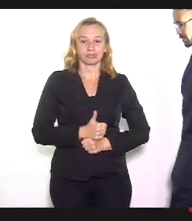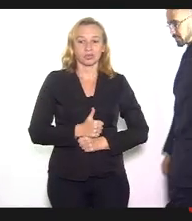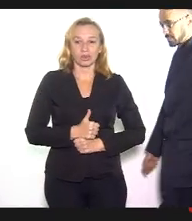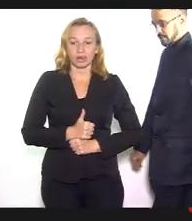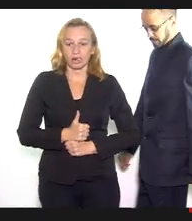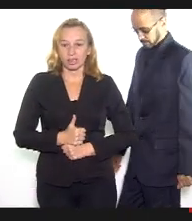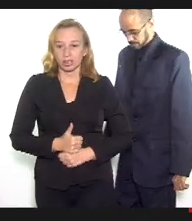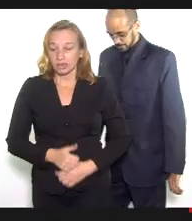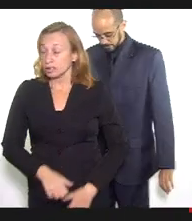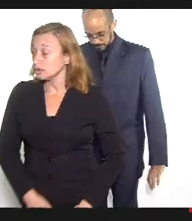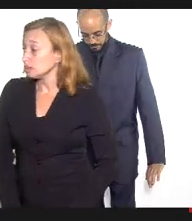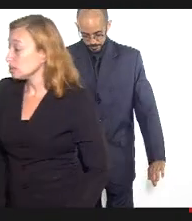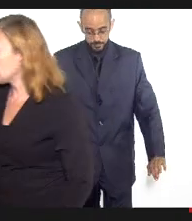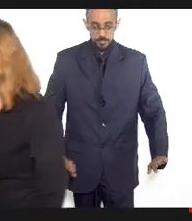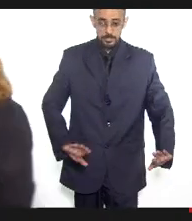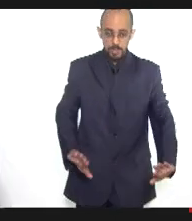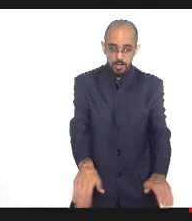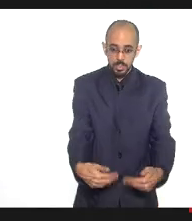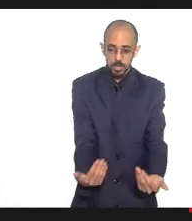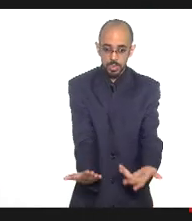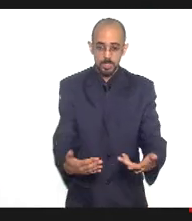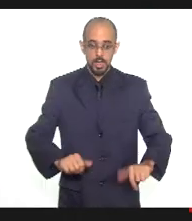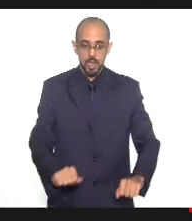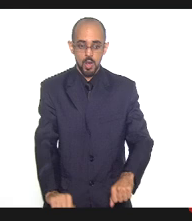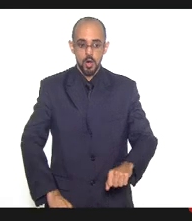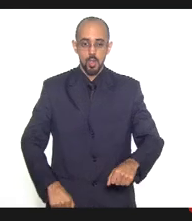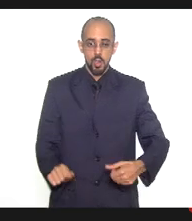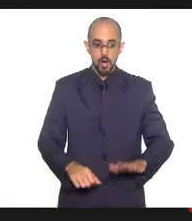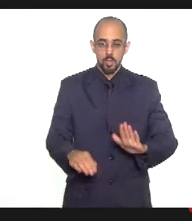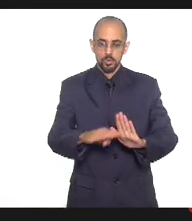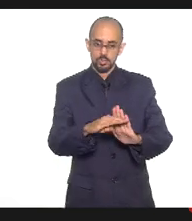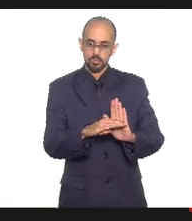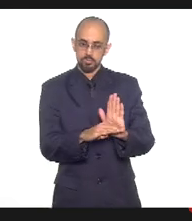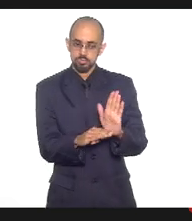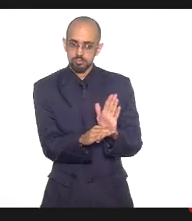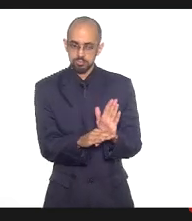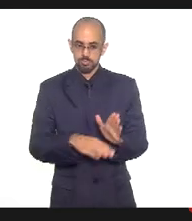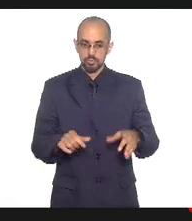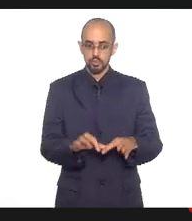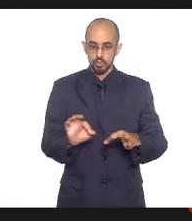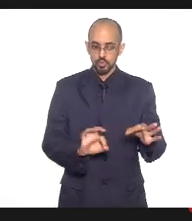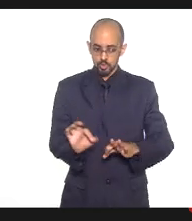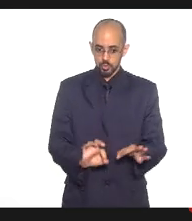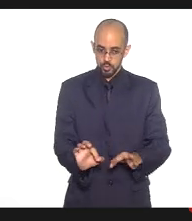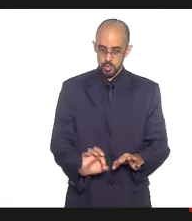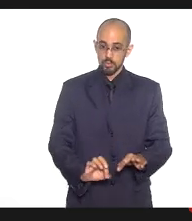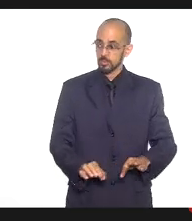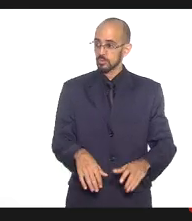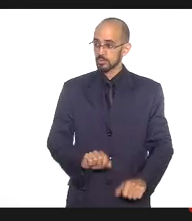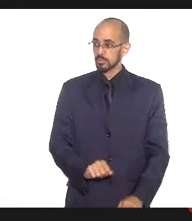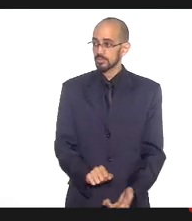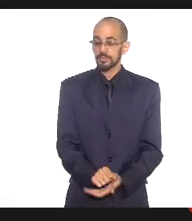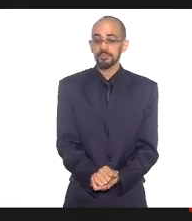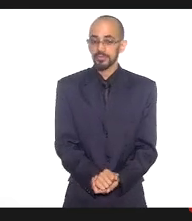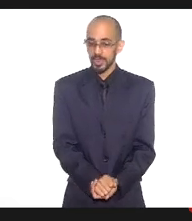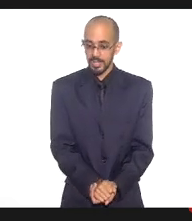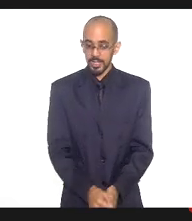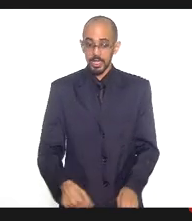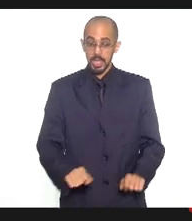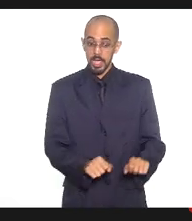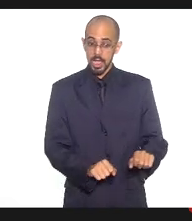produção da Galp no mundo, com foco naturalmente no Brasil. À direita, a gente tem